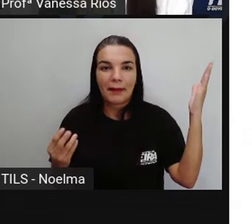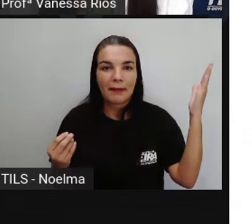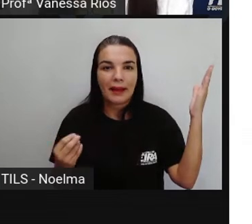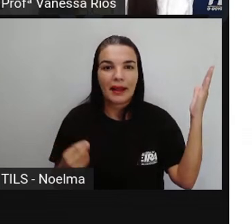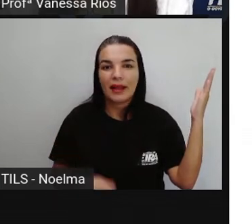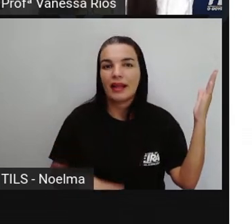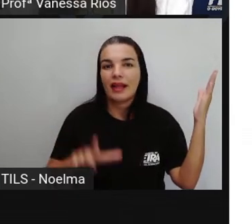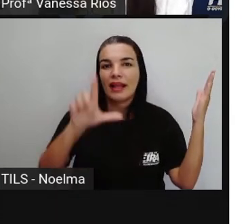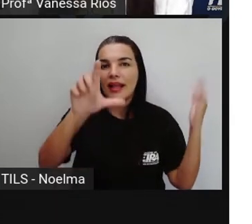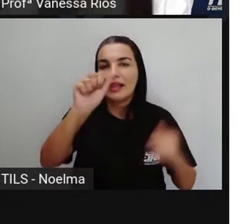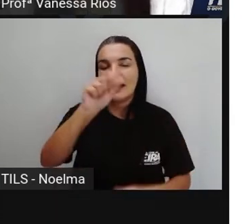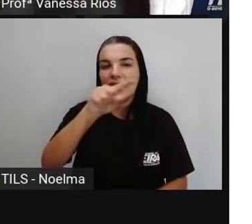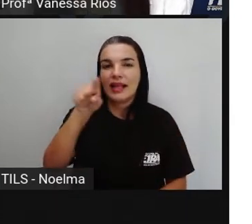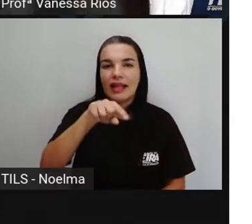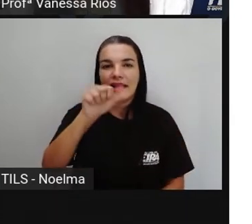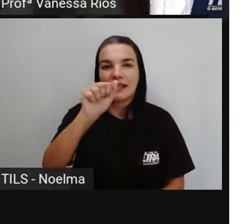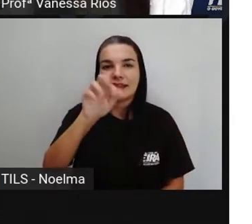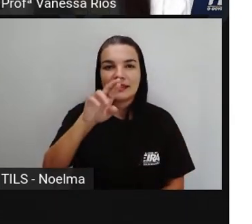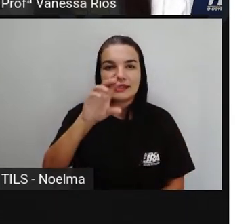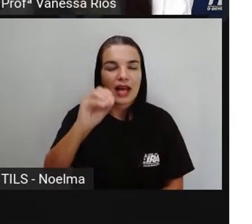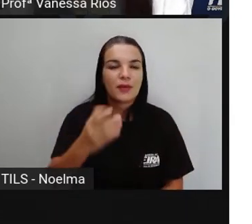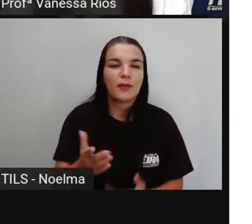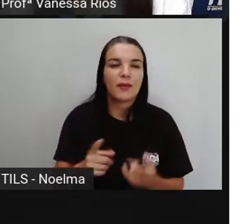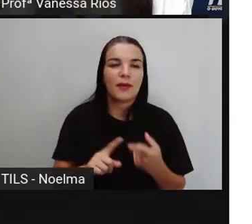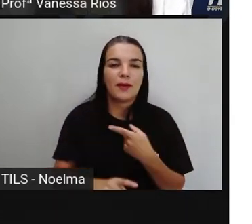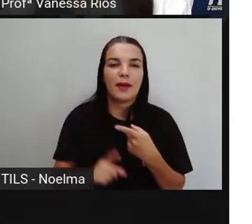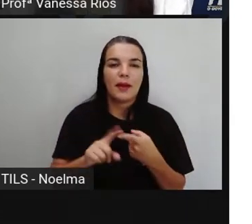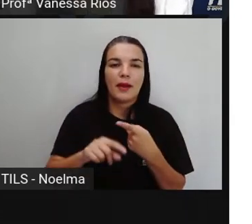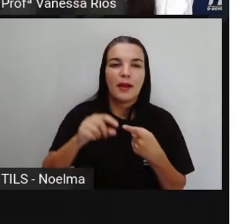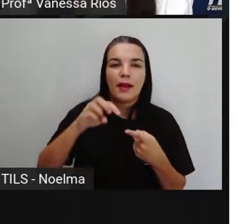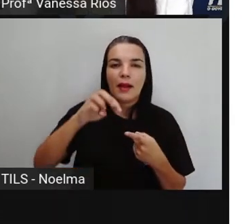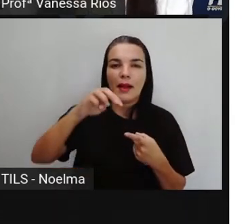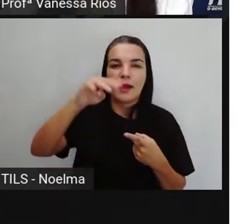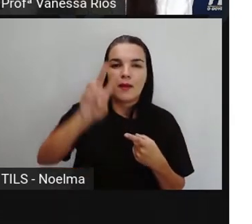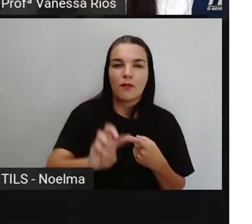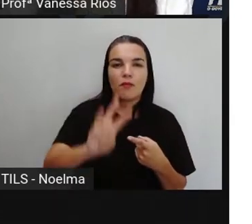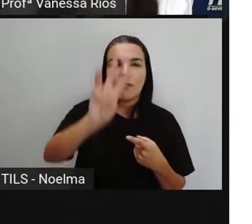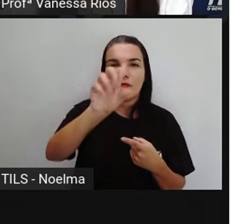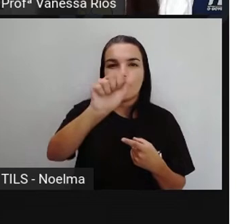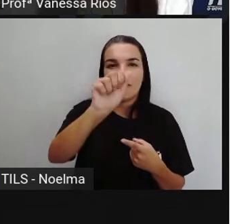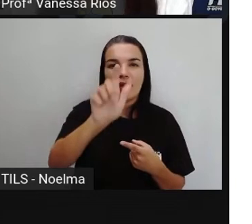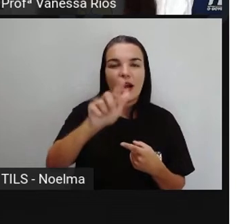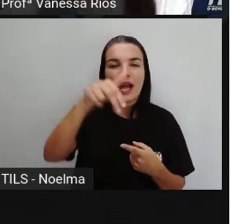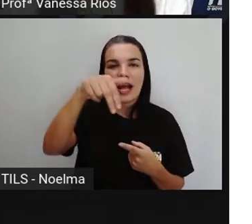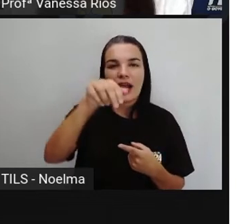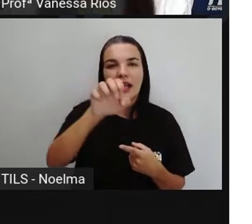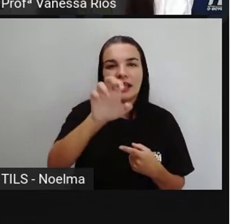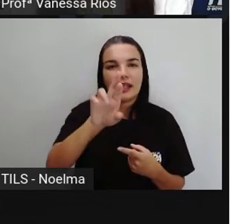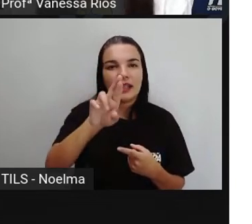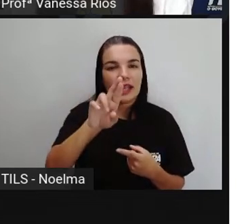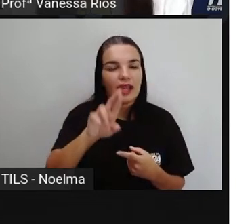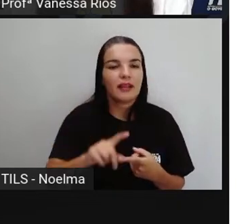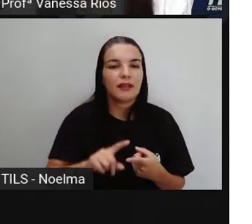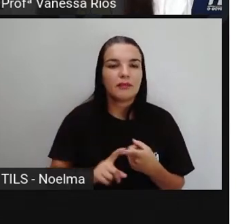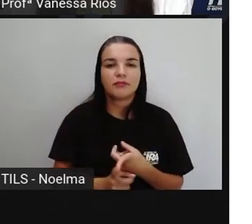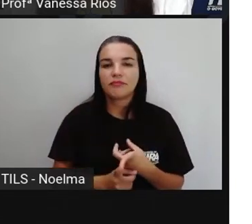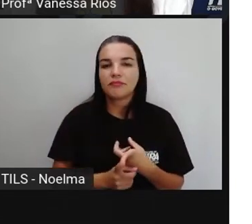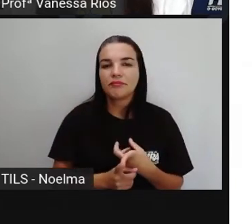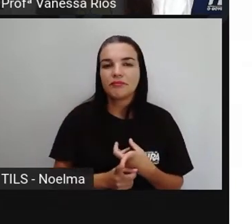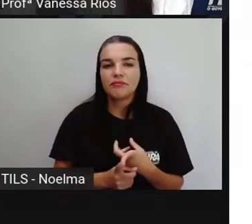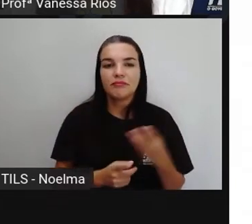João Miguel, Tânia Tocco, Zé Brito, Fabrício Boliveira, Emanuele Araújo,